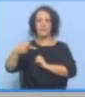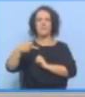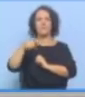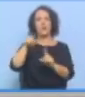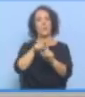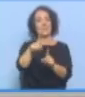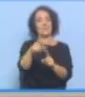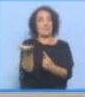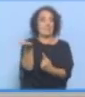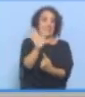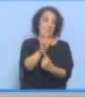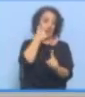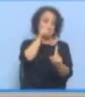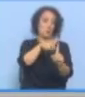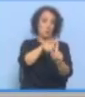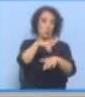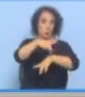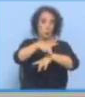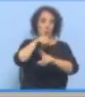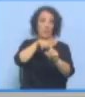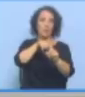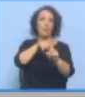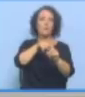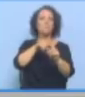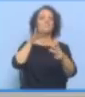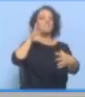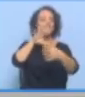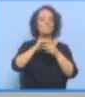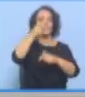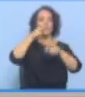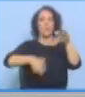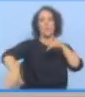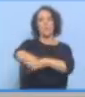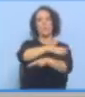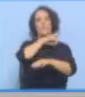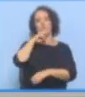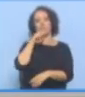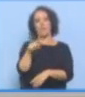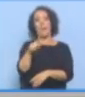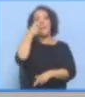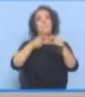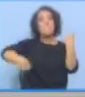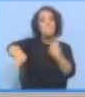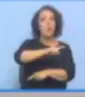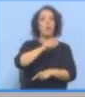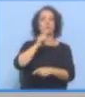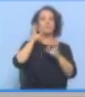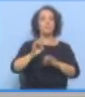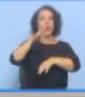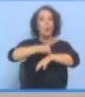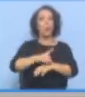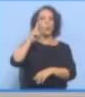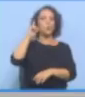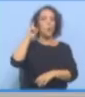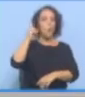este caso, este doente, tem a ver com o povo de Israel. Era o povo de Israel que estava doente, surdo, mudo.